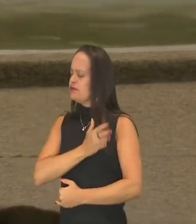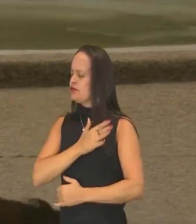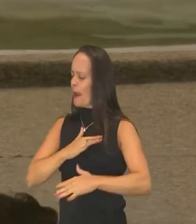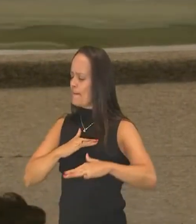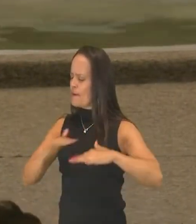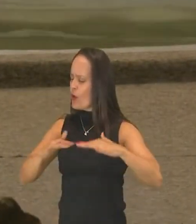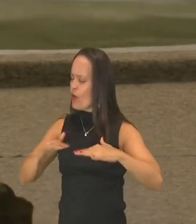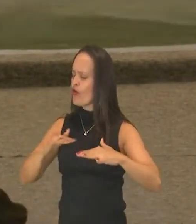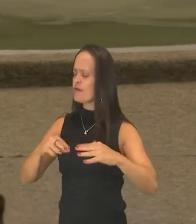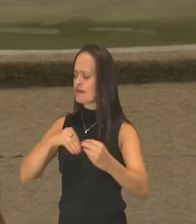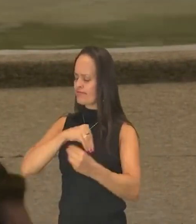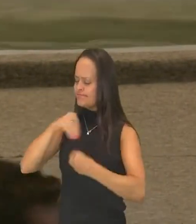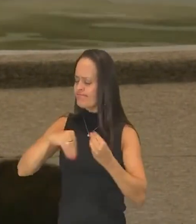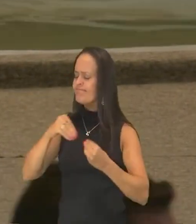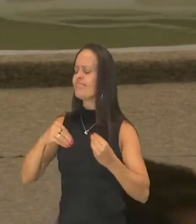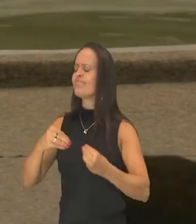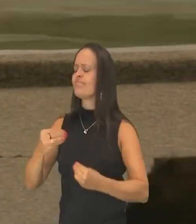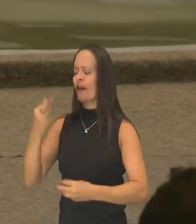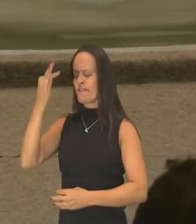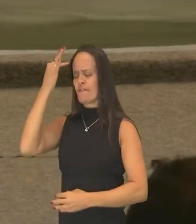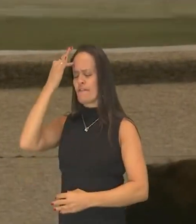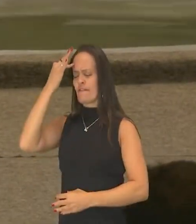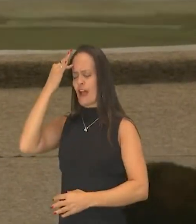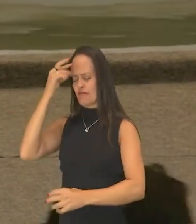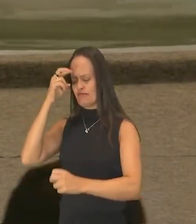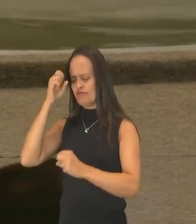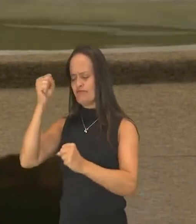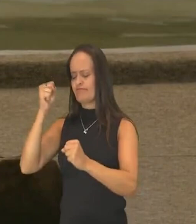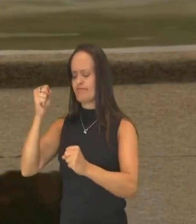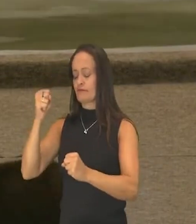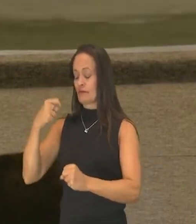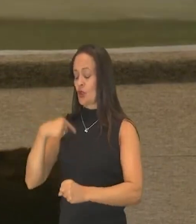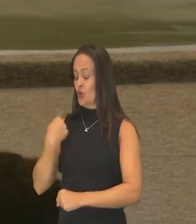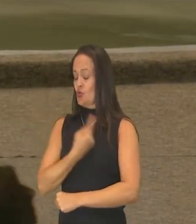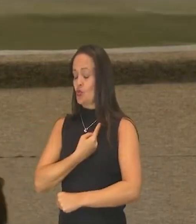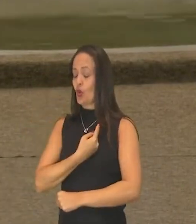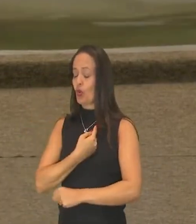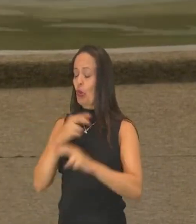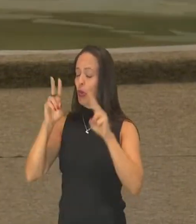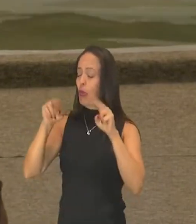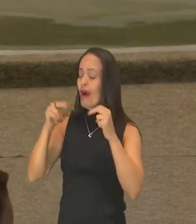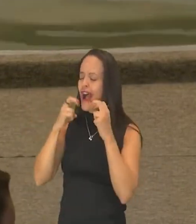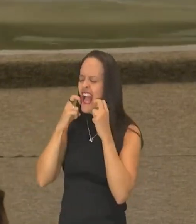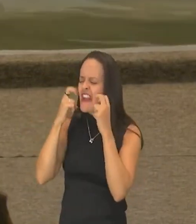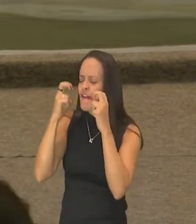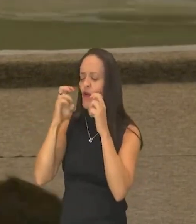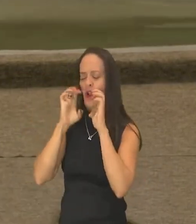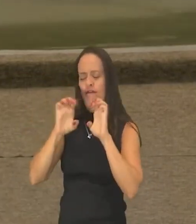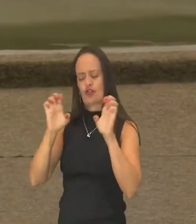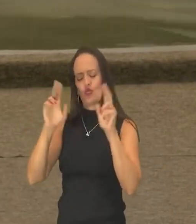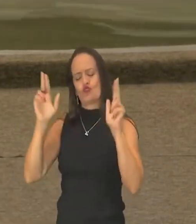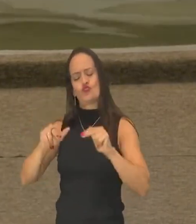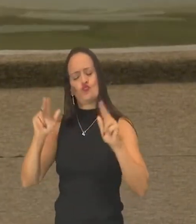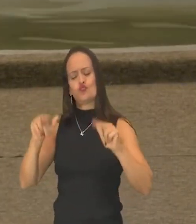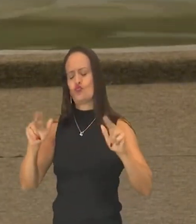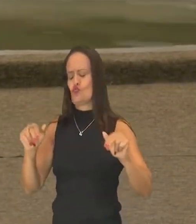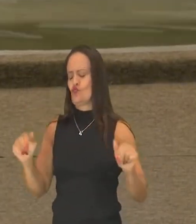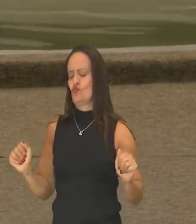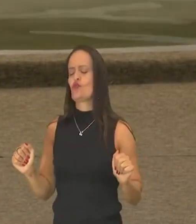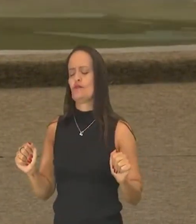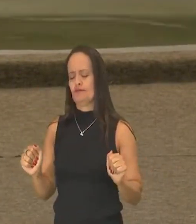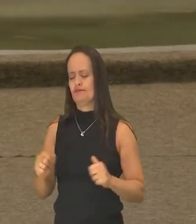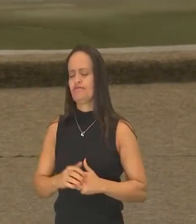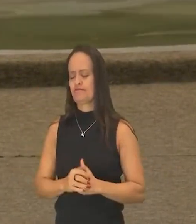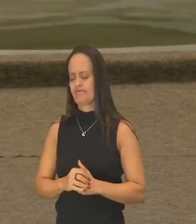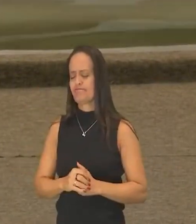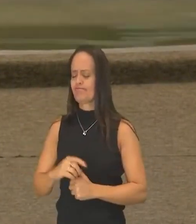todos a uma posição de fé, que não venhamos a jamais nos envergonhar do Evangelho do nosso Senhor e Salvador Jesus